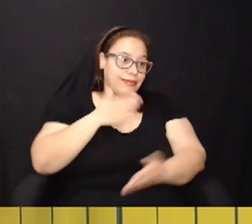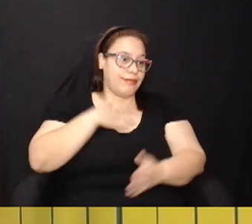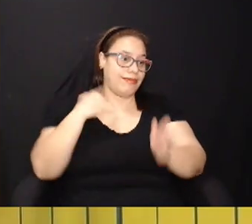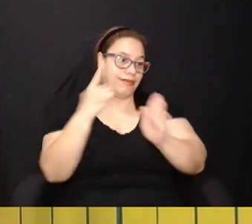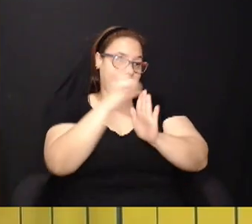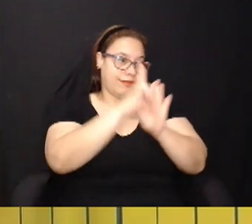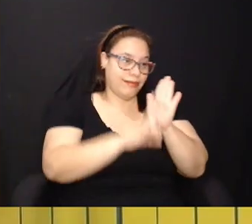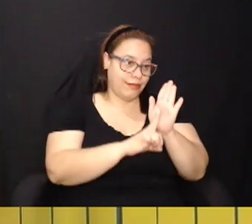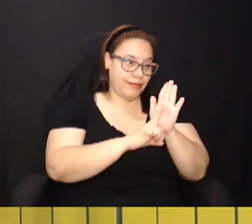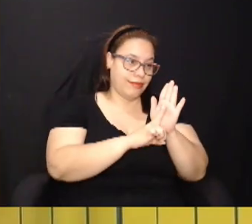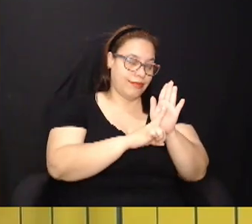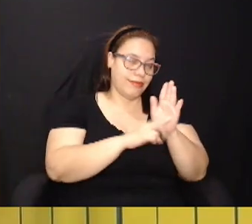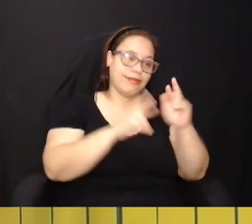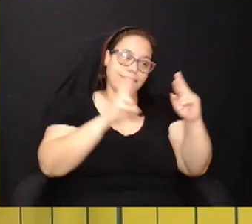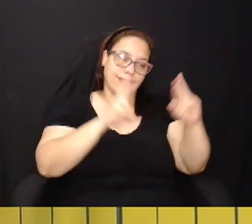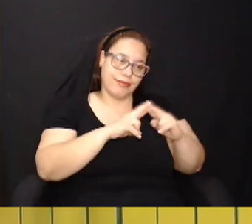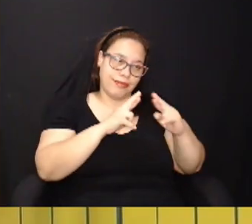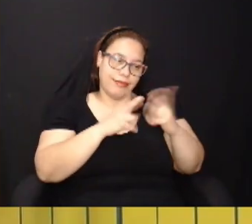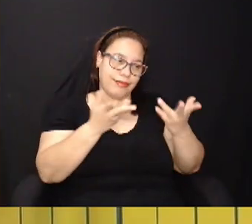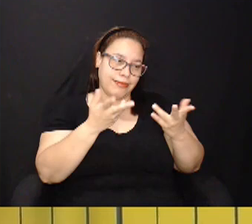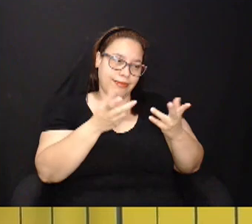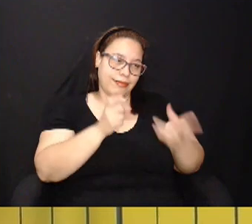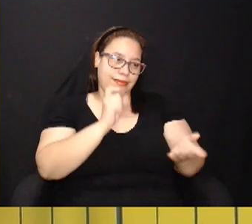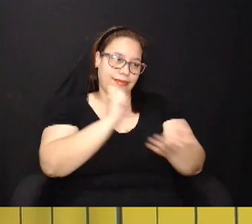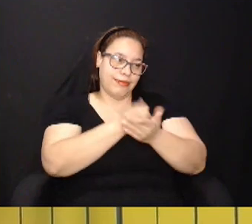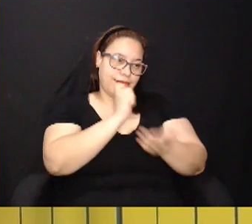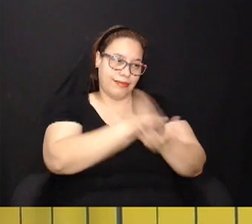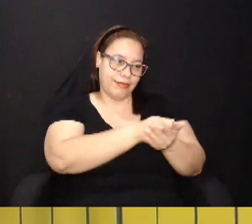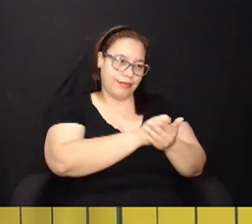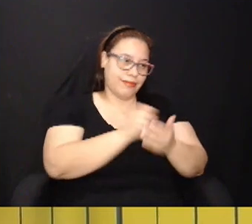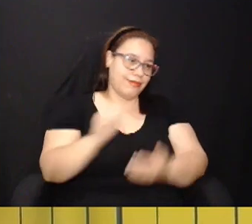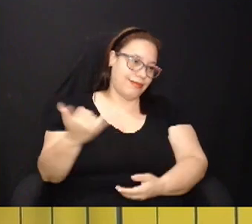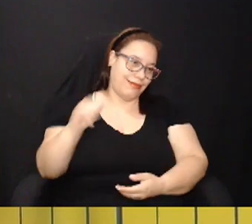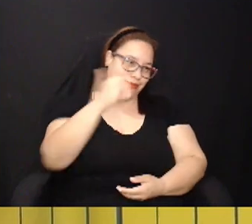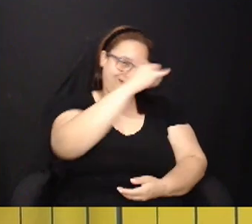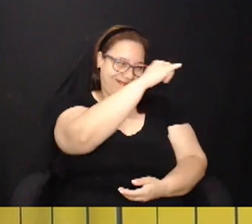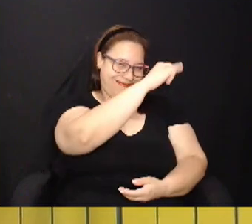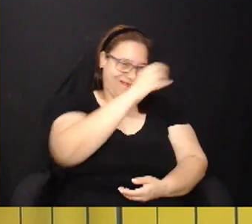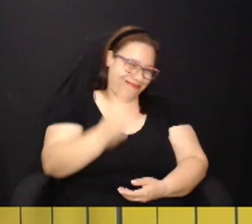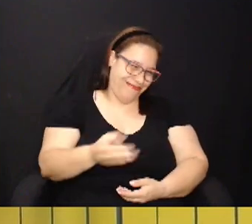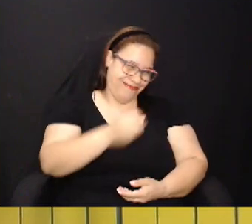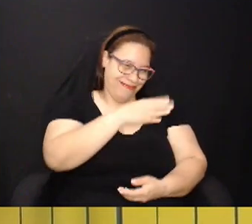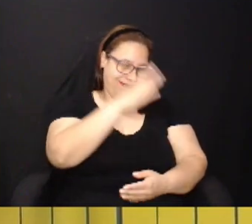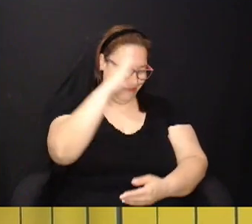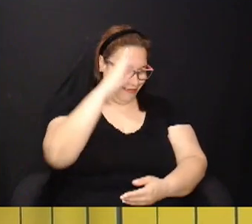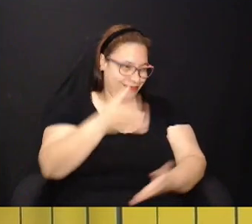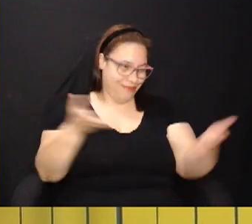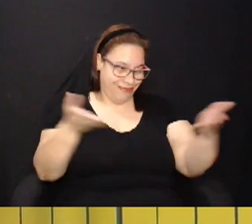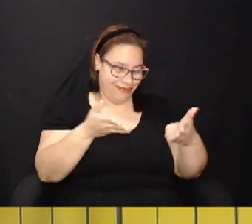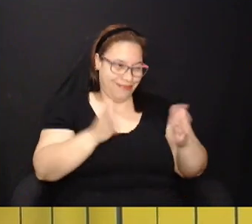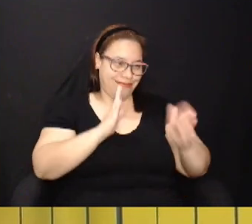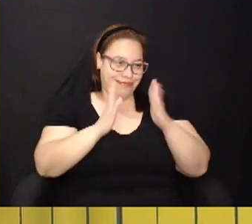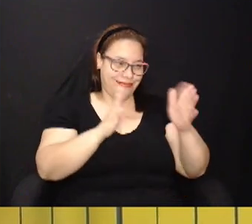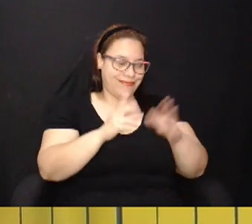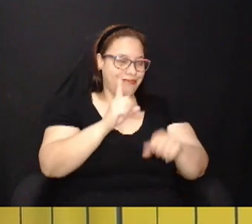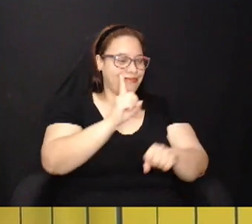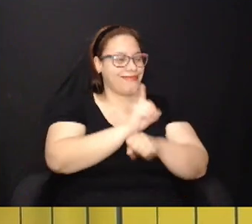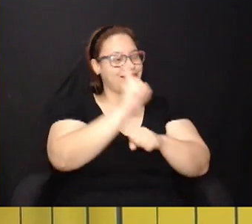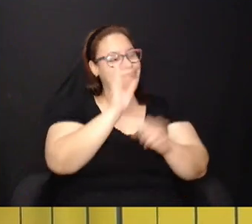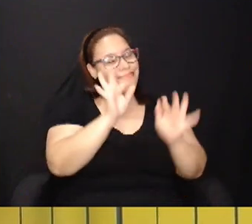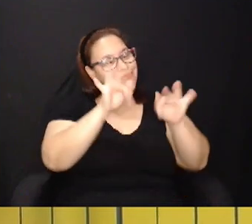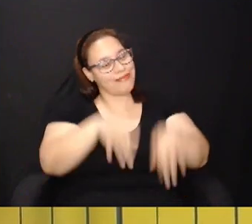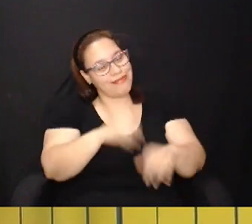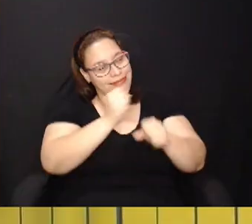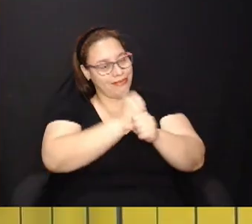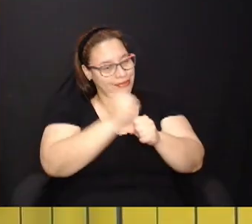direitos referente às compras de passagens aéreas, principalmente agora que a gente se encaminha, né, doutor, para o final do ano, tá